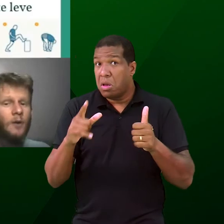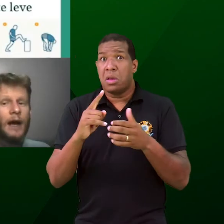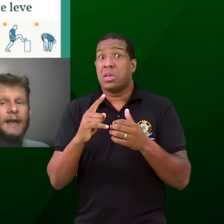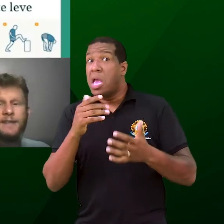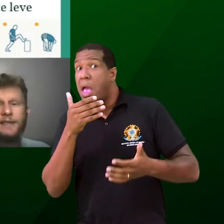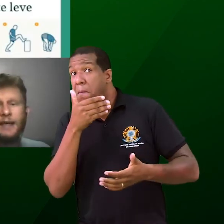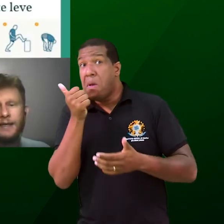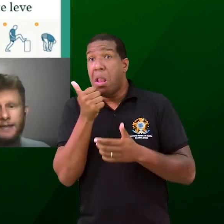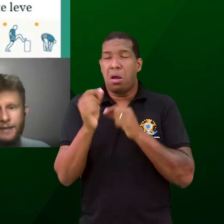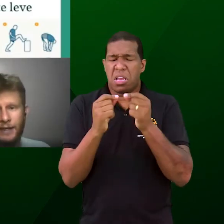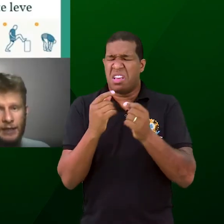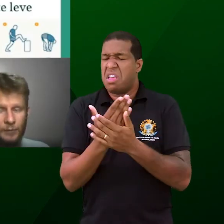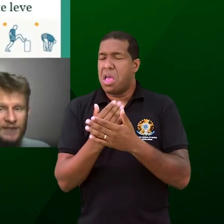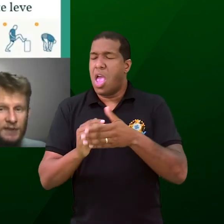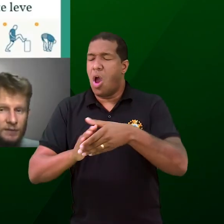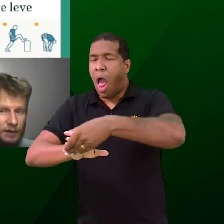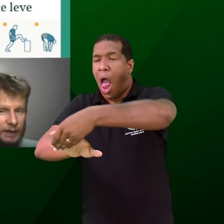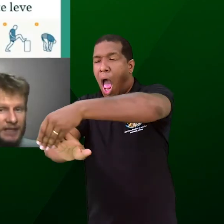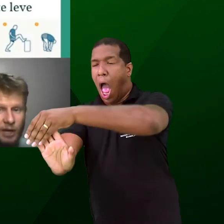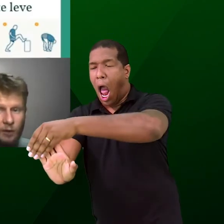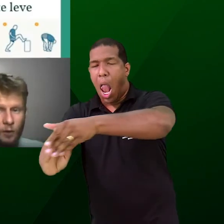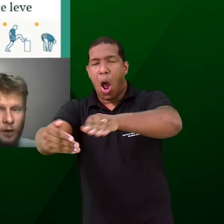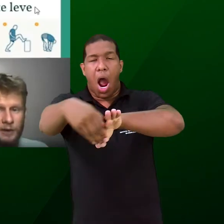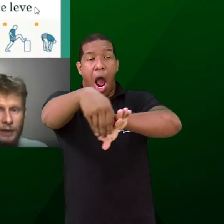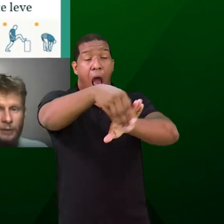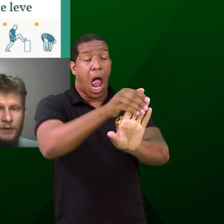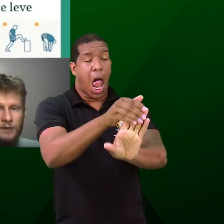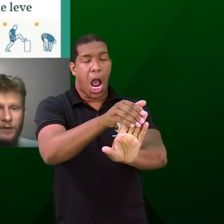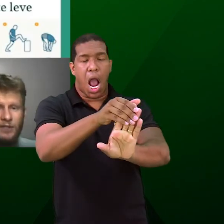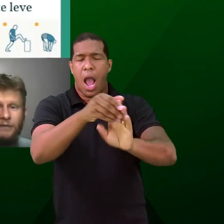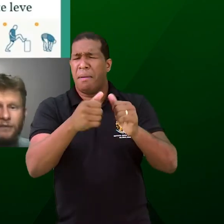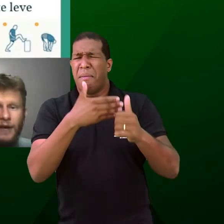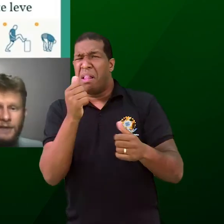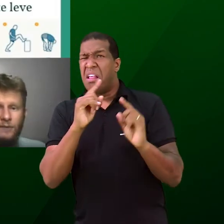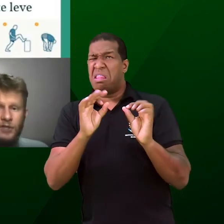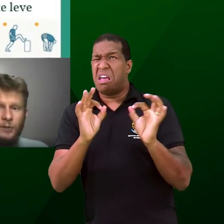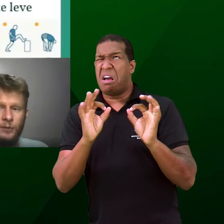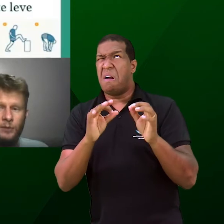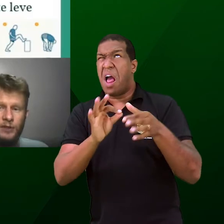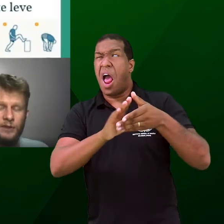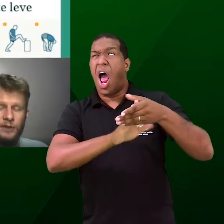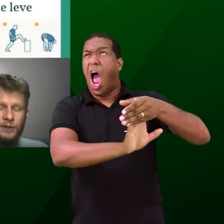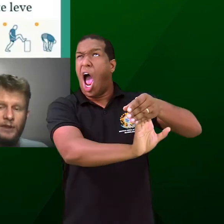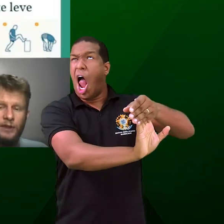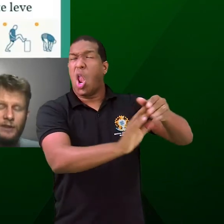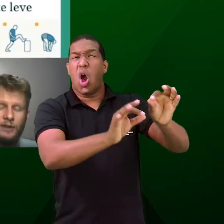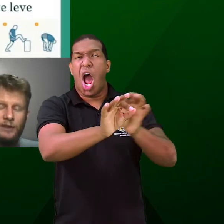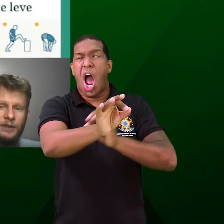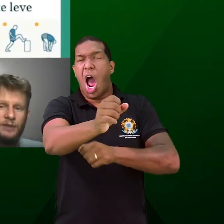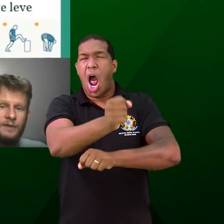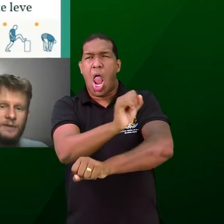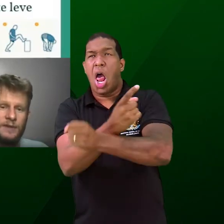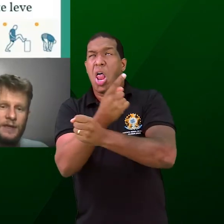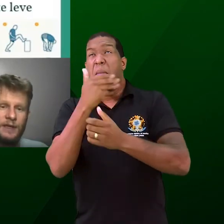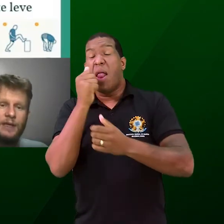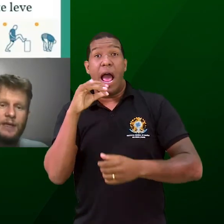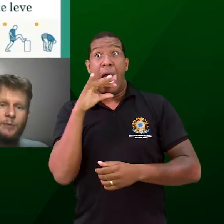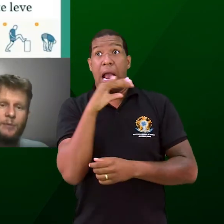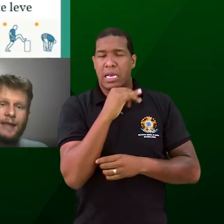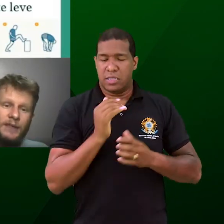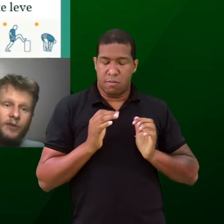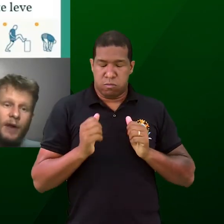faz? Você conta até 10, né? Pega um relógio junto para facilitar, não se perder na contagem, né? Conta 10 segundos e vê